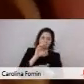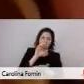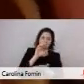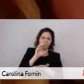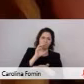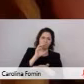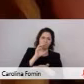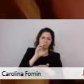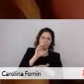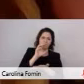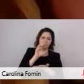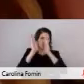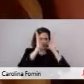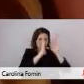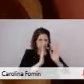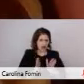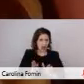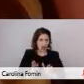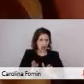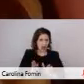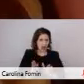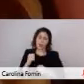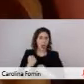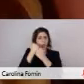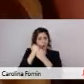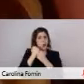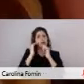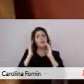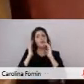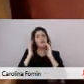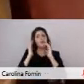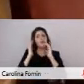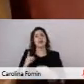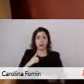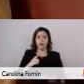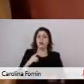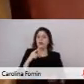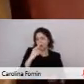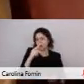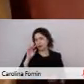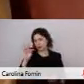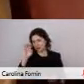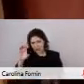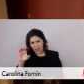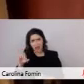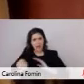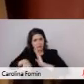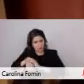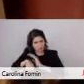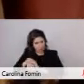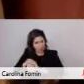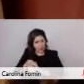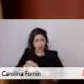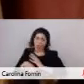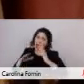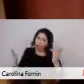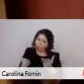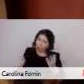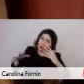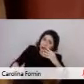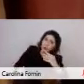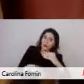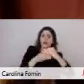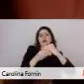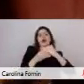feito de PTCs, enfim, e, na realidade, essa ferramenta vem somar, né? Vem,